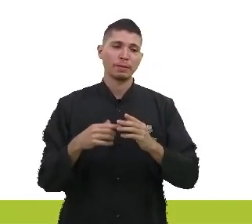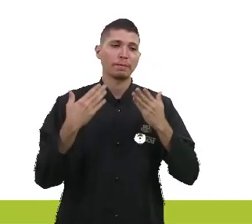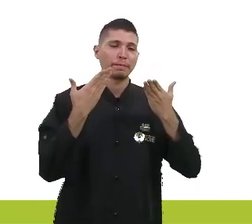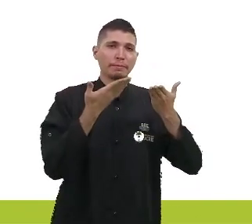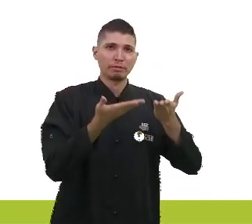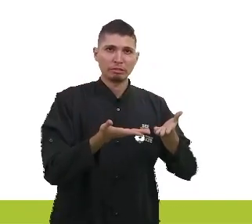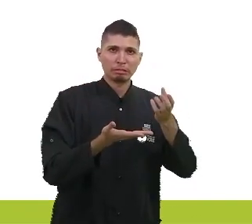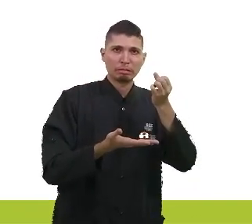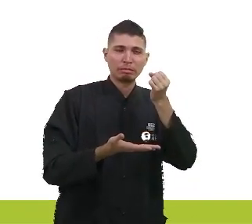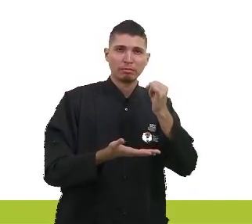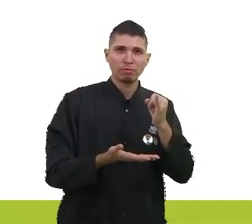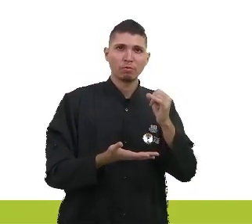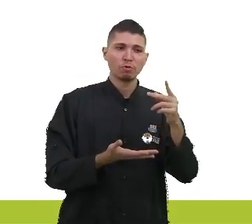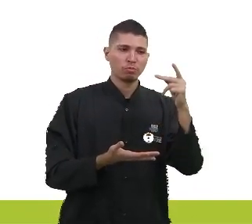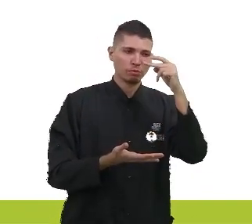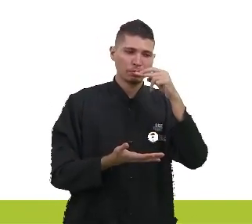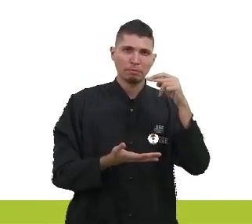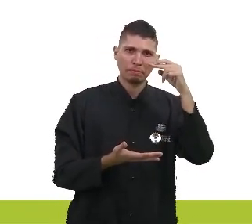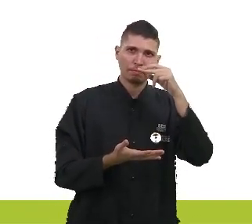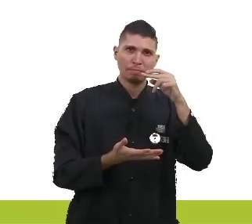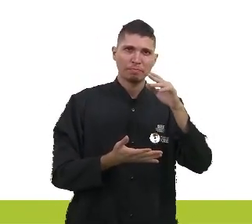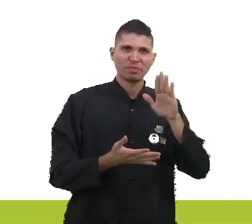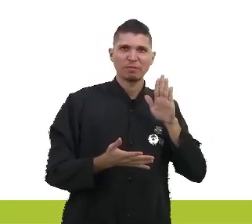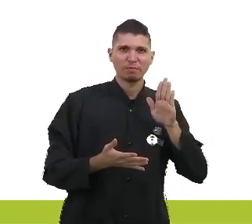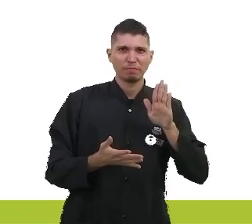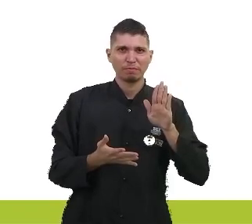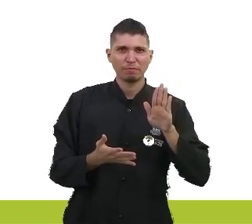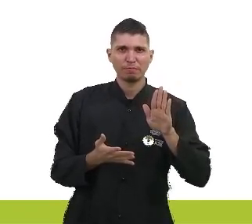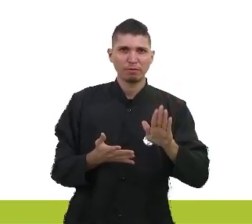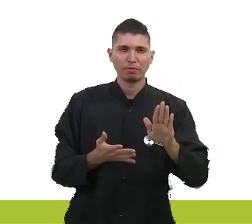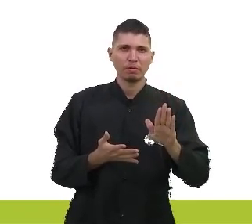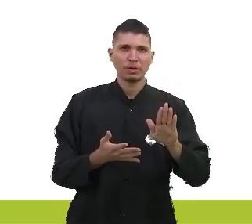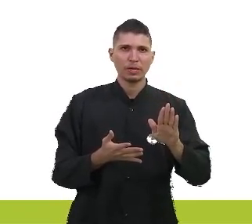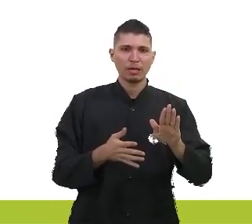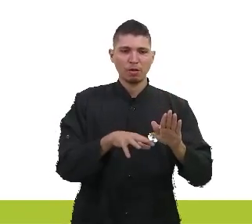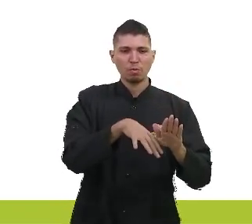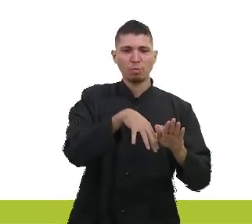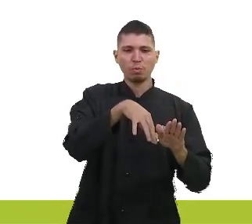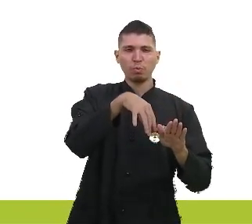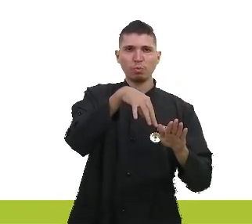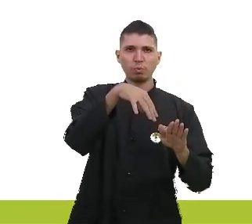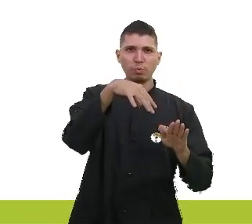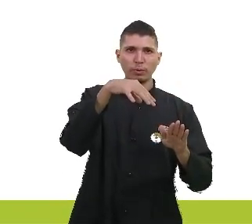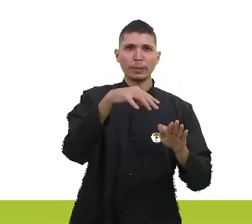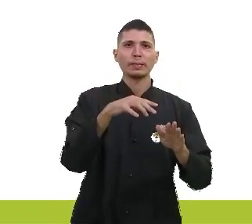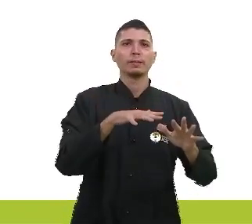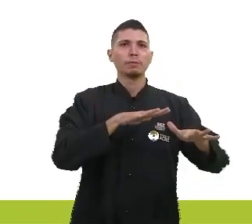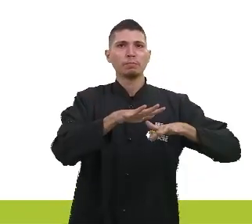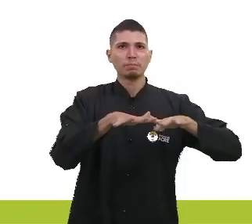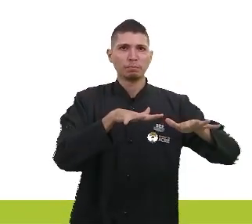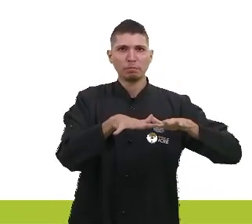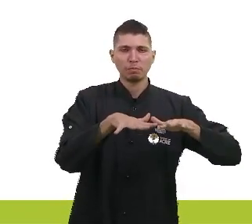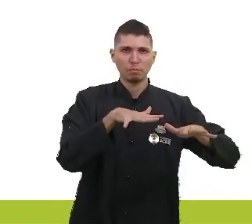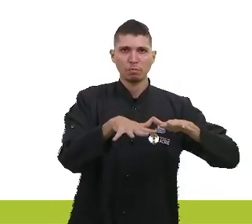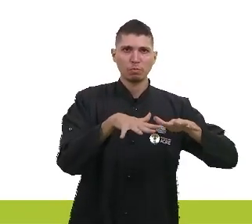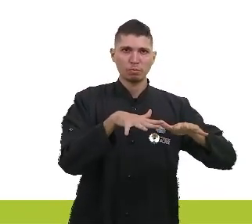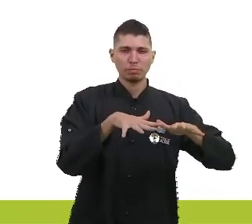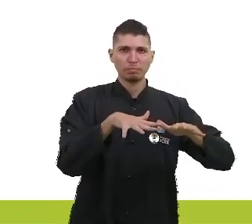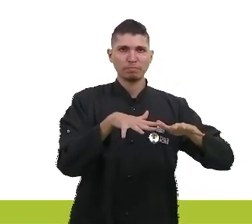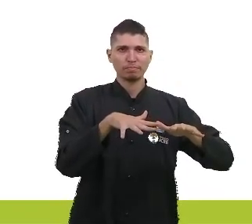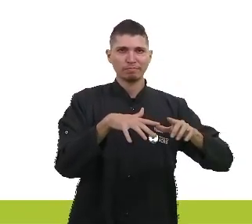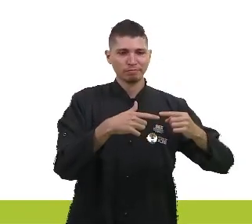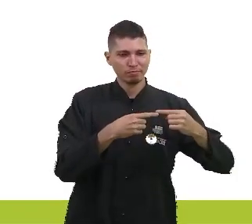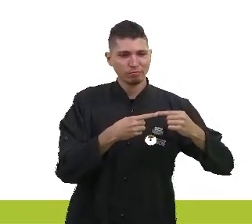gente observar aqui, ele freou, né, levantou a fumaça aí, ele estava em movimento, retilíneo e uniforme.